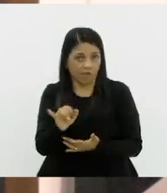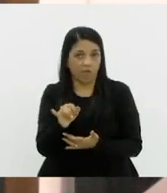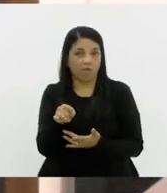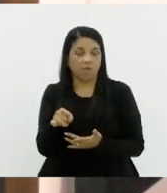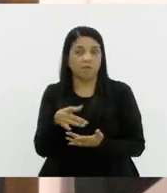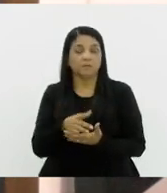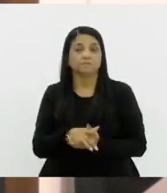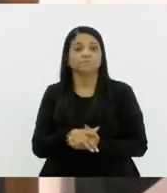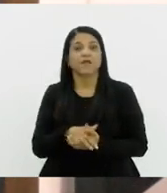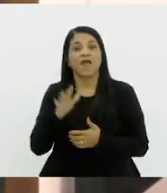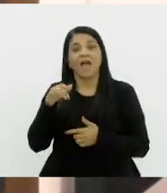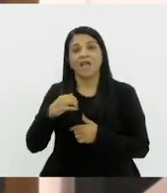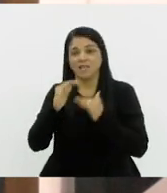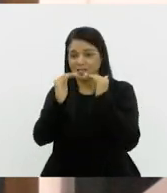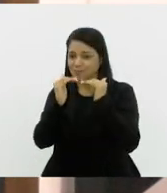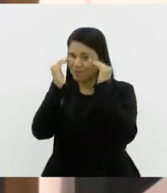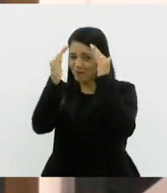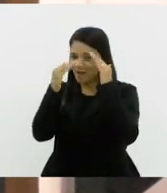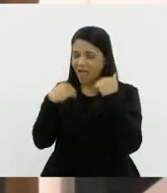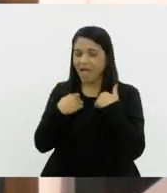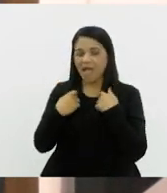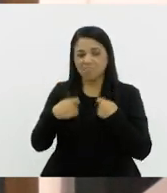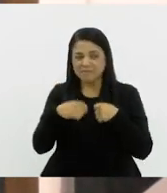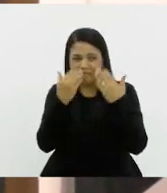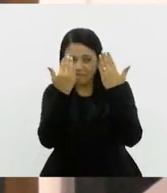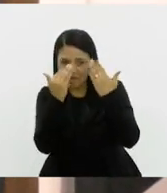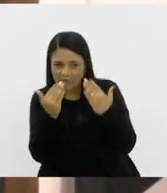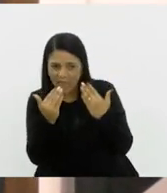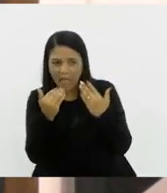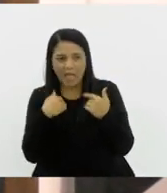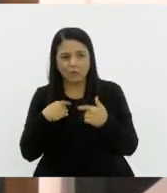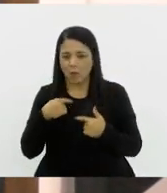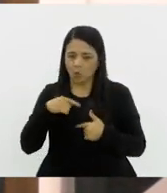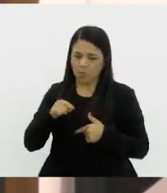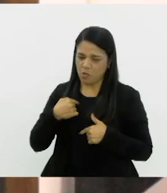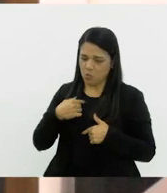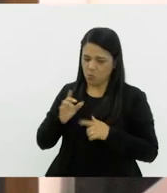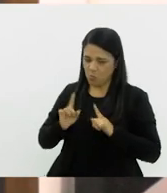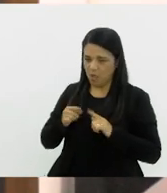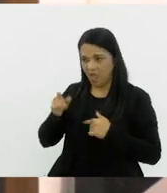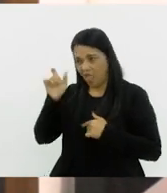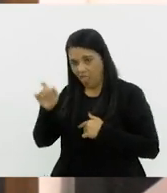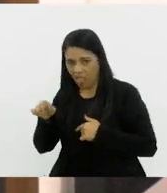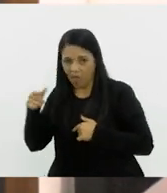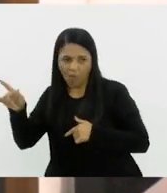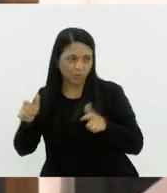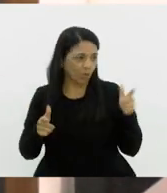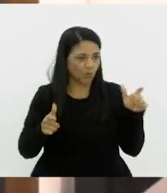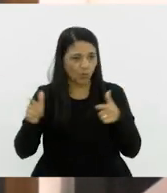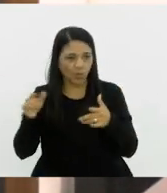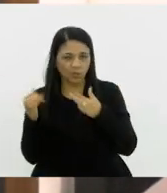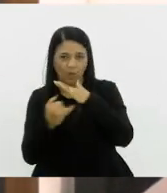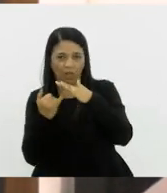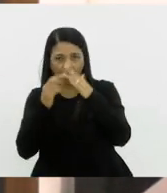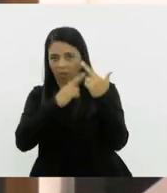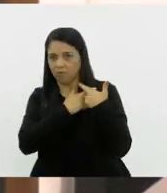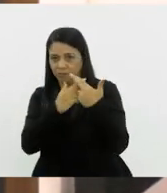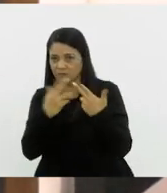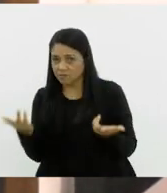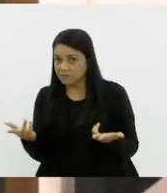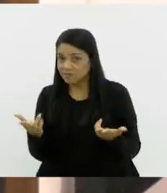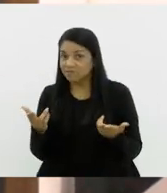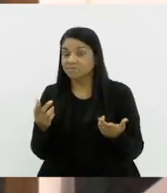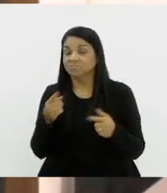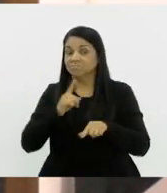dizendo temos que avaliar, não é comigo, é com fulano, é com ciclano. Então, ainda há tempo